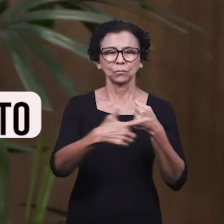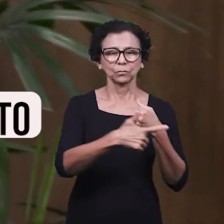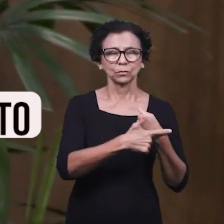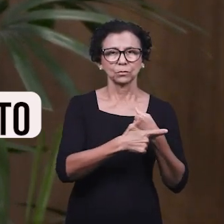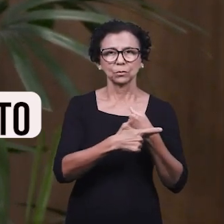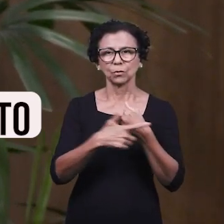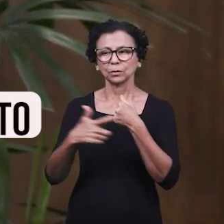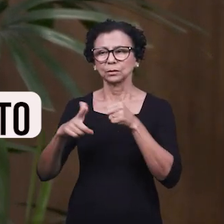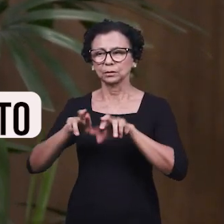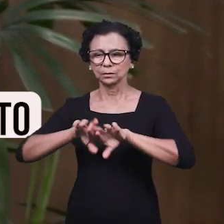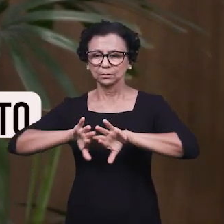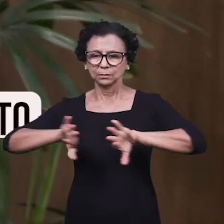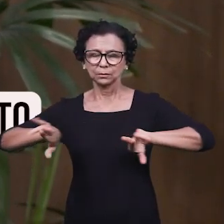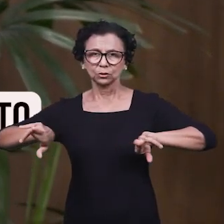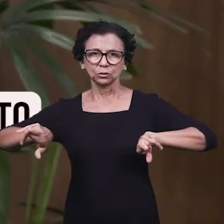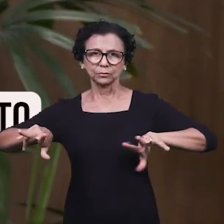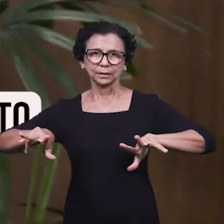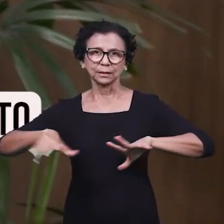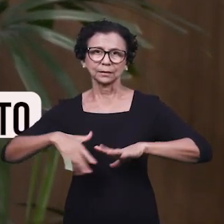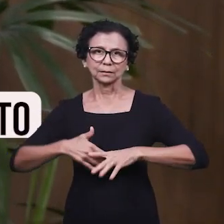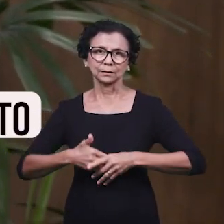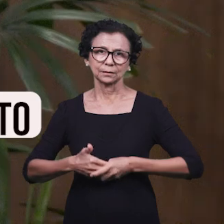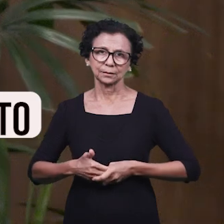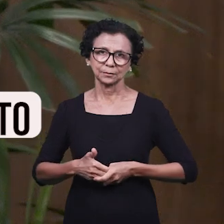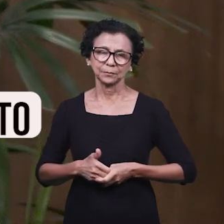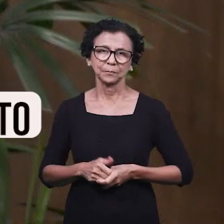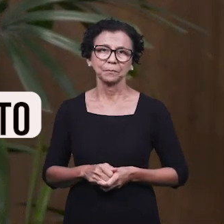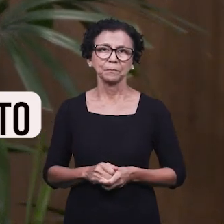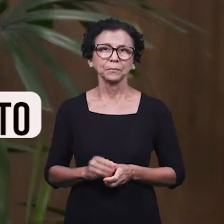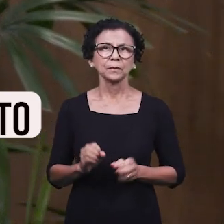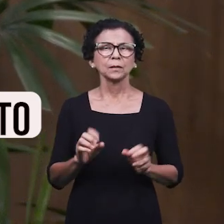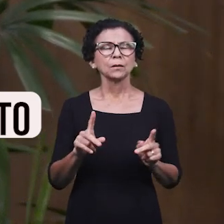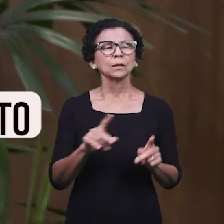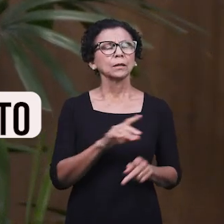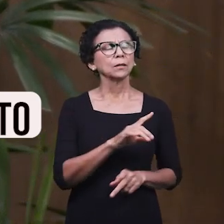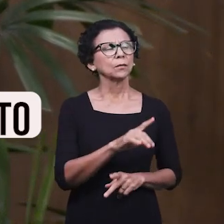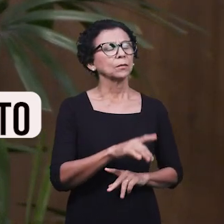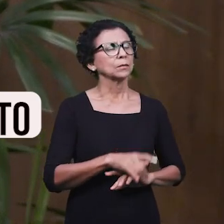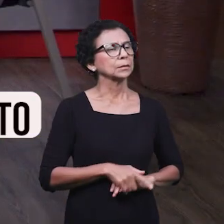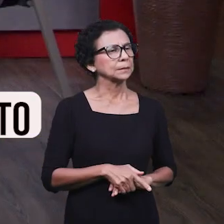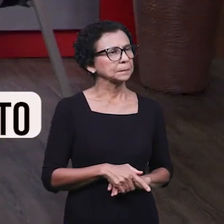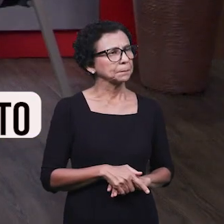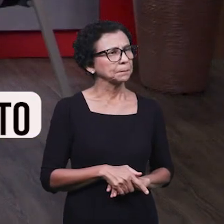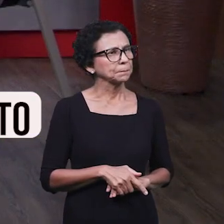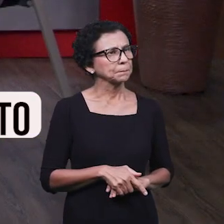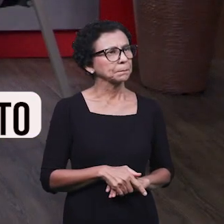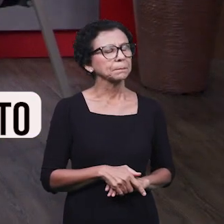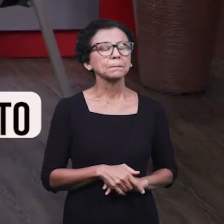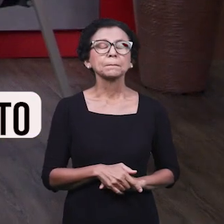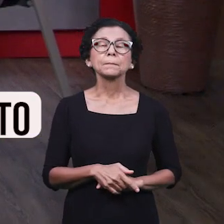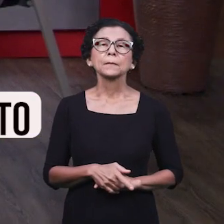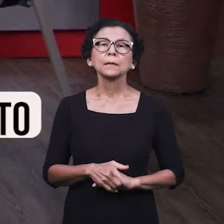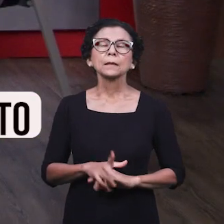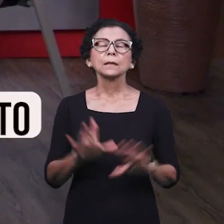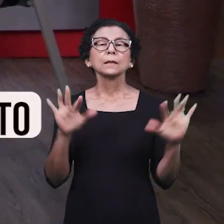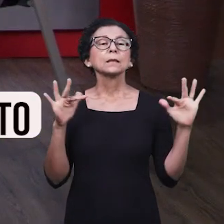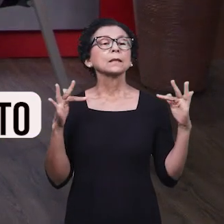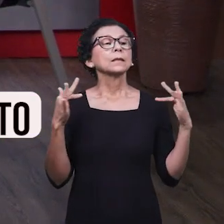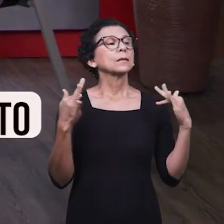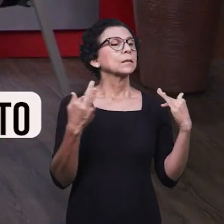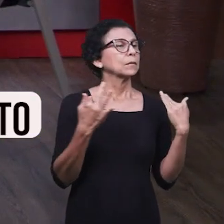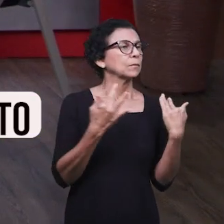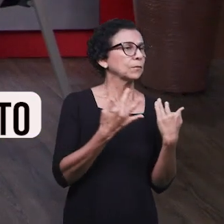pais nesse acompanhamento. Muito bem. Agora, Davina, a família, ela